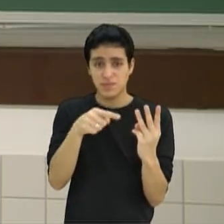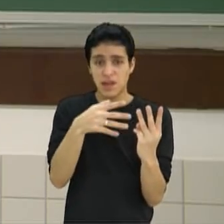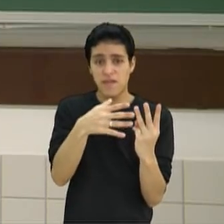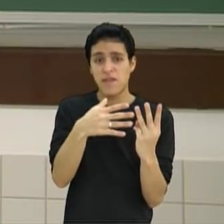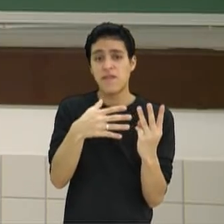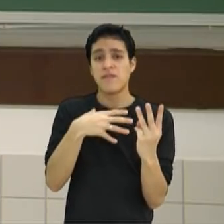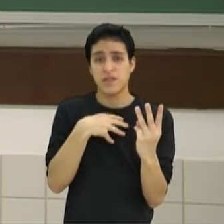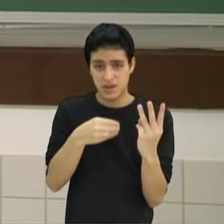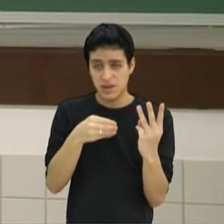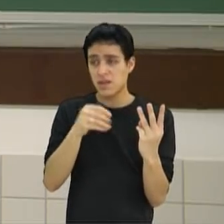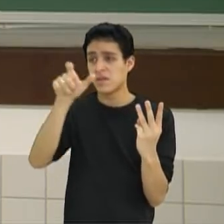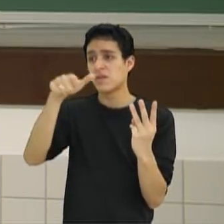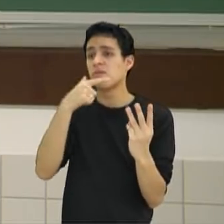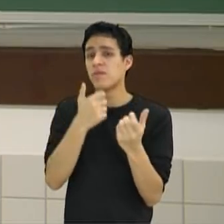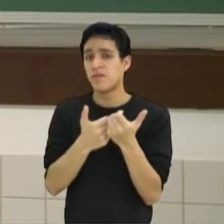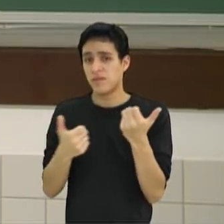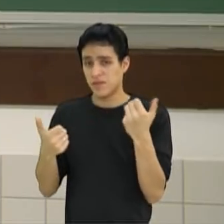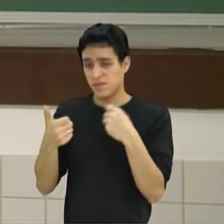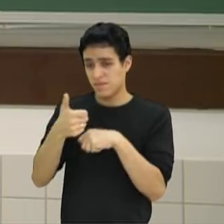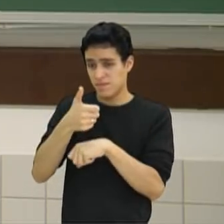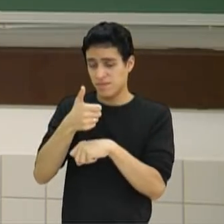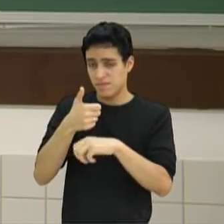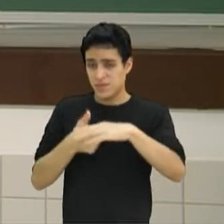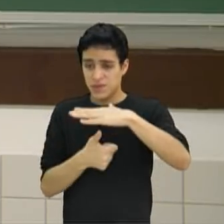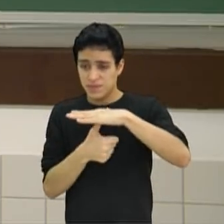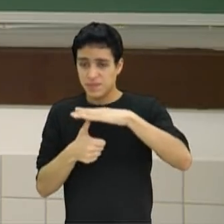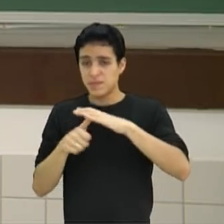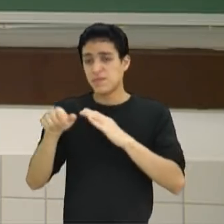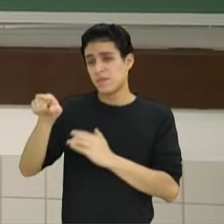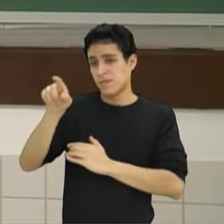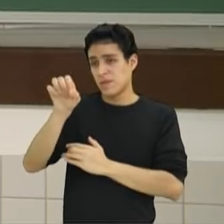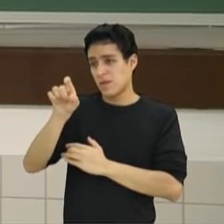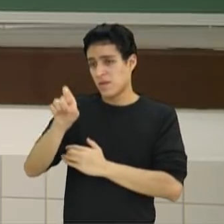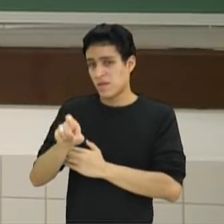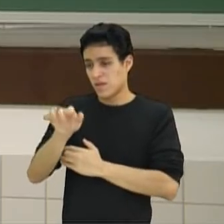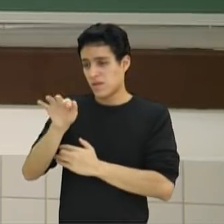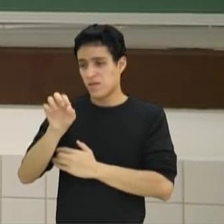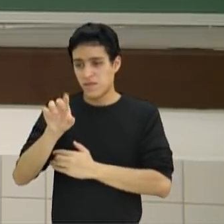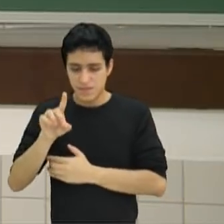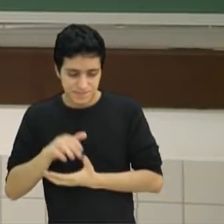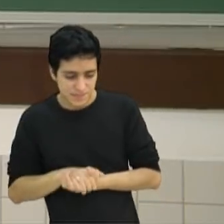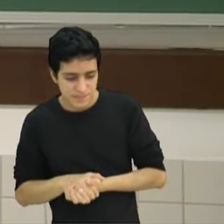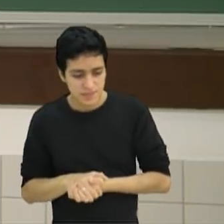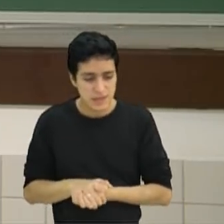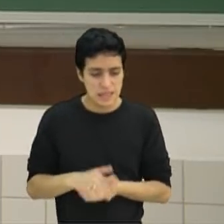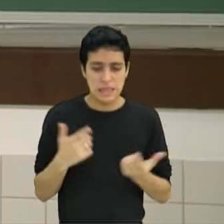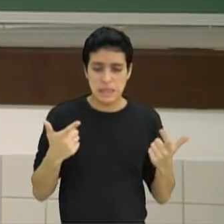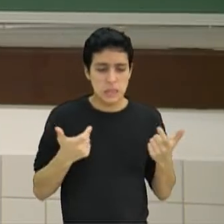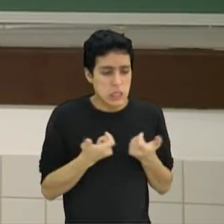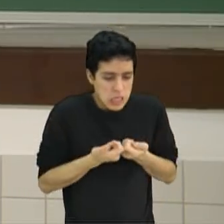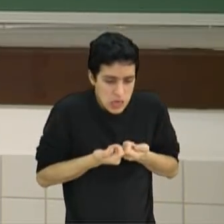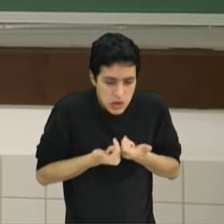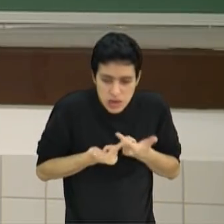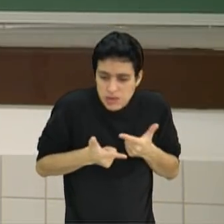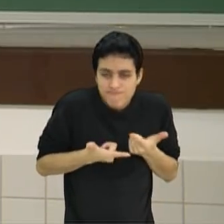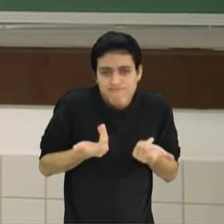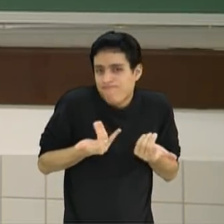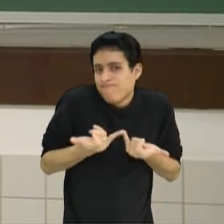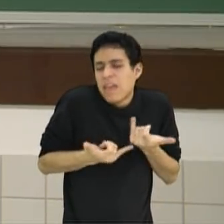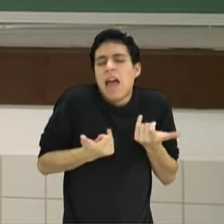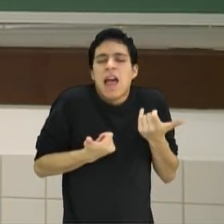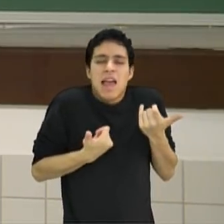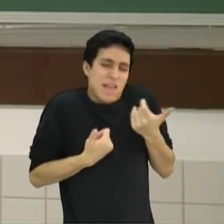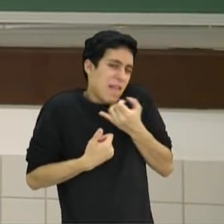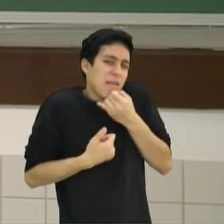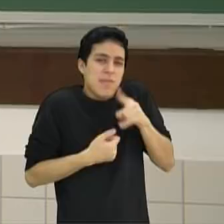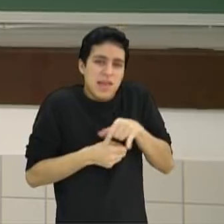onde ele trabalhava, e para entreter as meninas, já que não havia smartphone, ele conta uma história, a história de